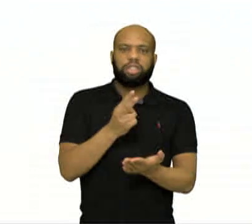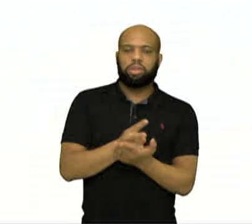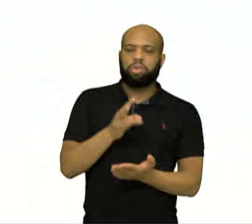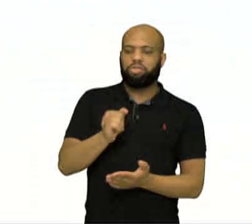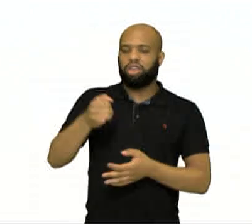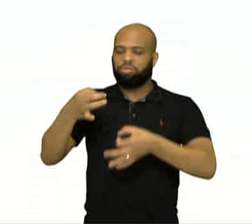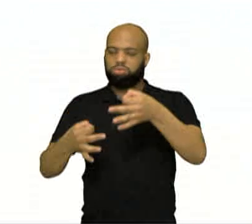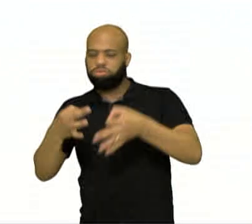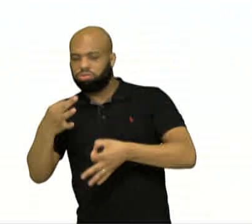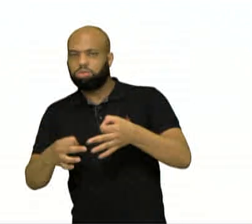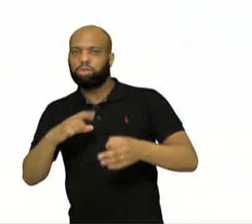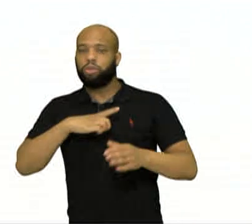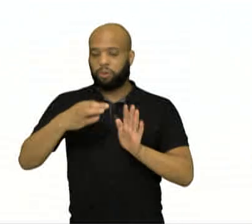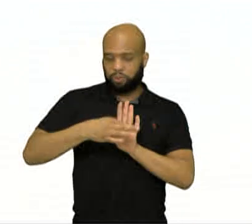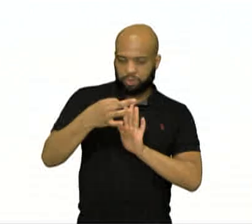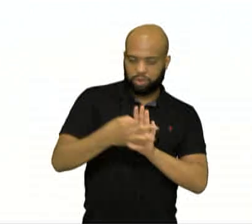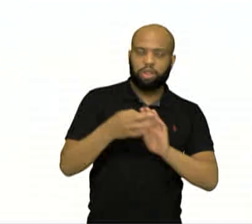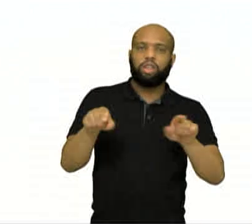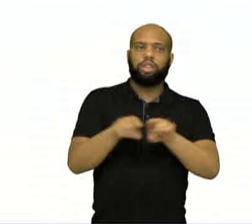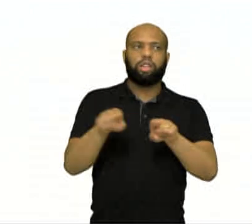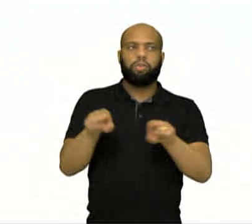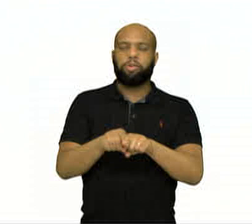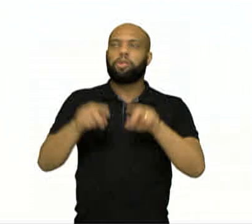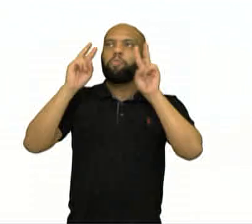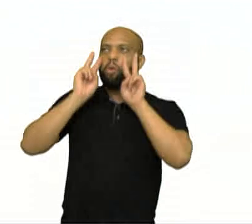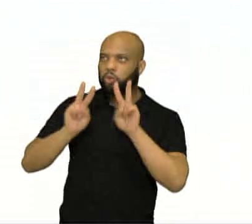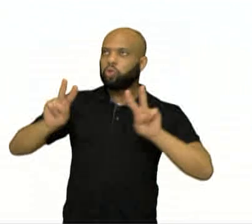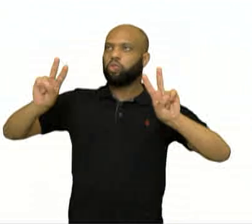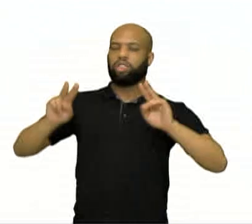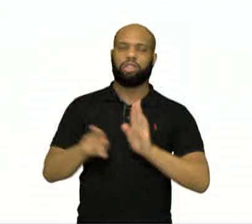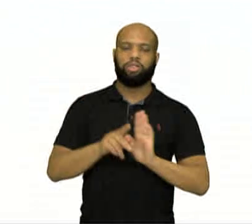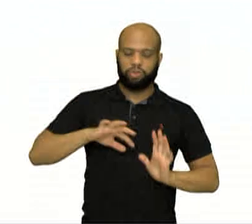com base na nossa opinião e visão do mundo.